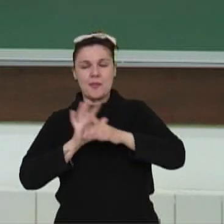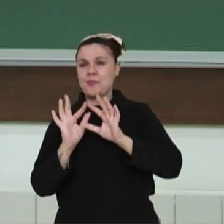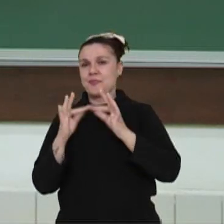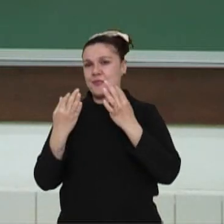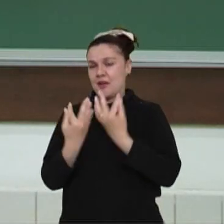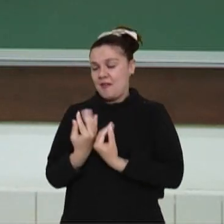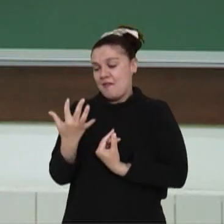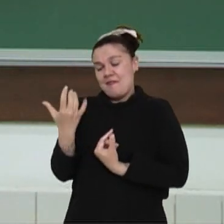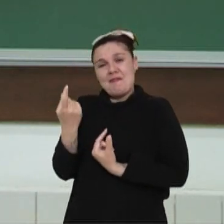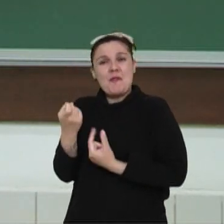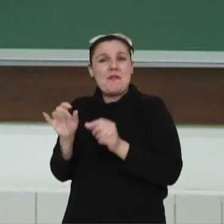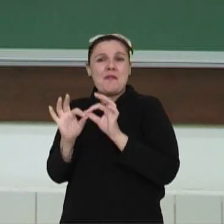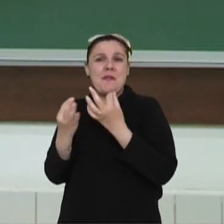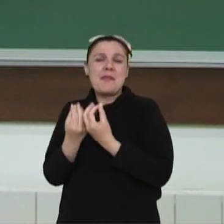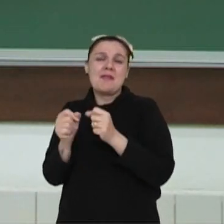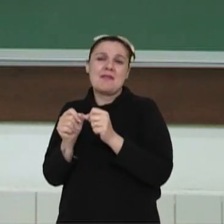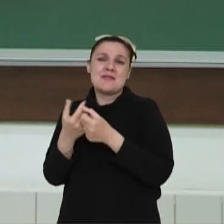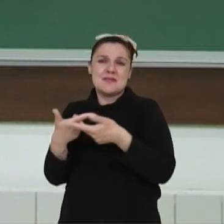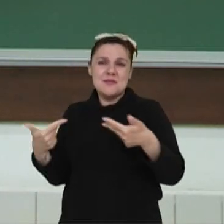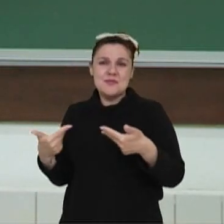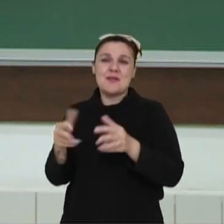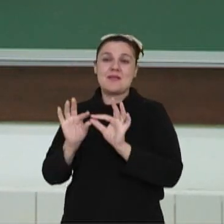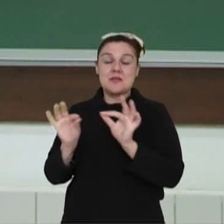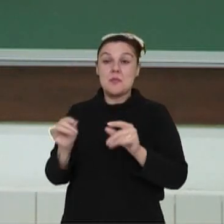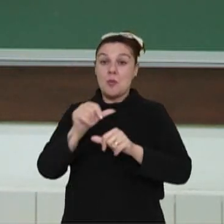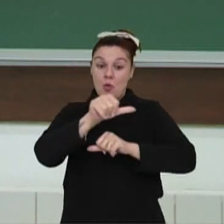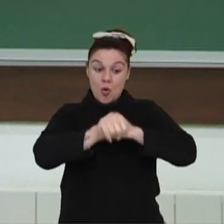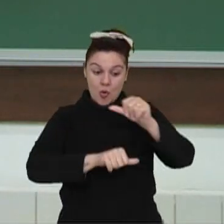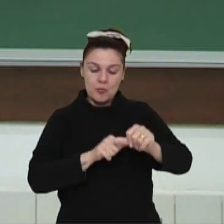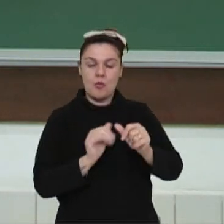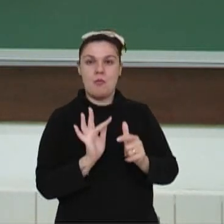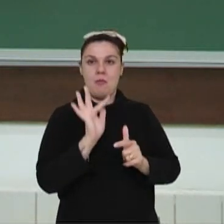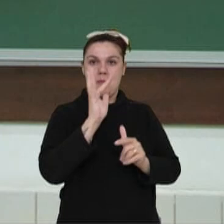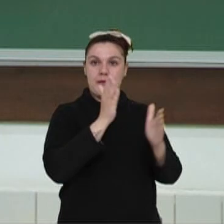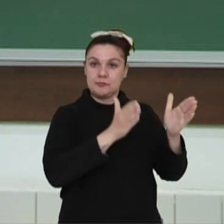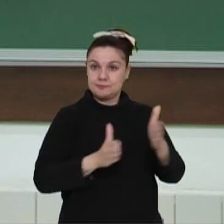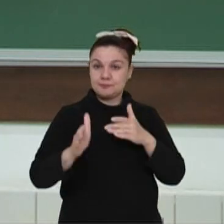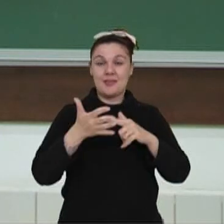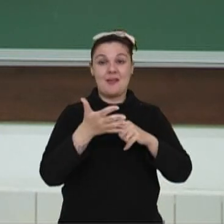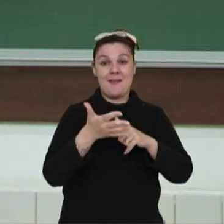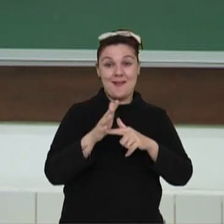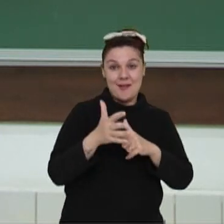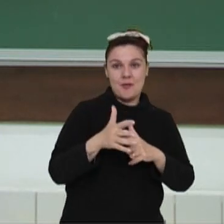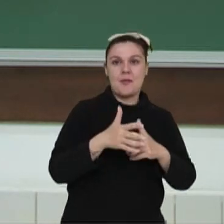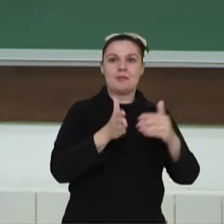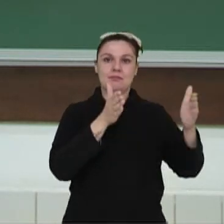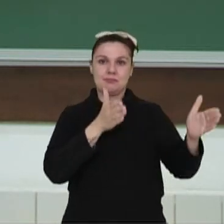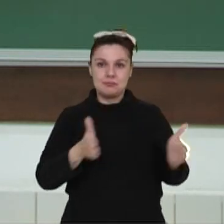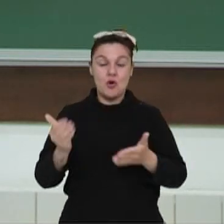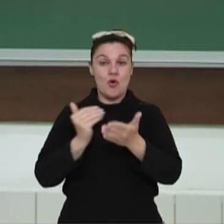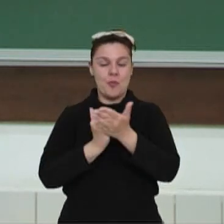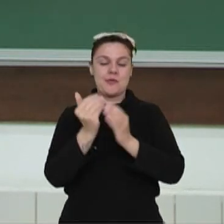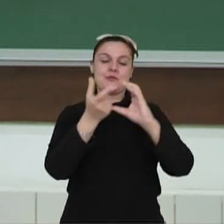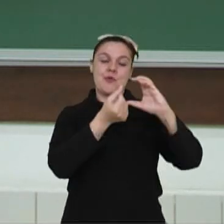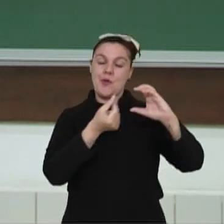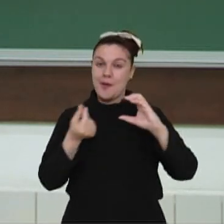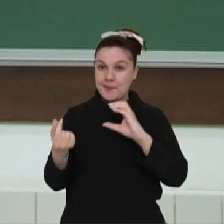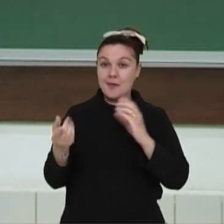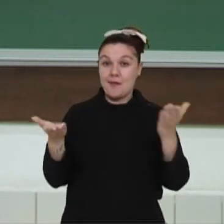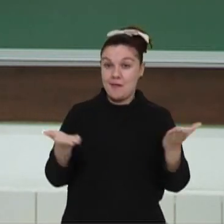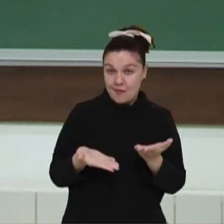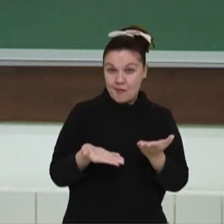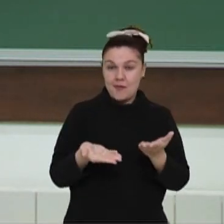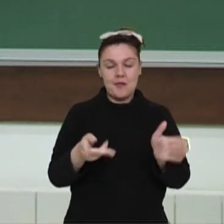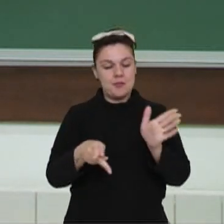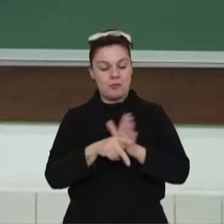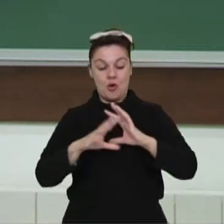as coisinhas, e depois mudou para esse processo de manufatura, com o nascimento do capitalismo e tal. Agora os